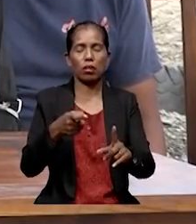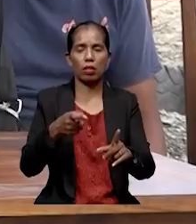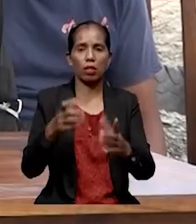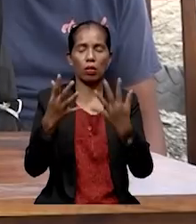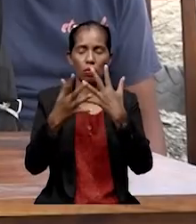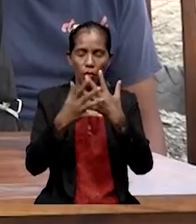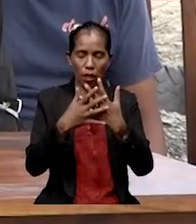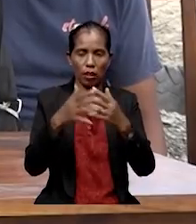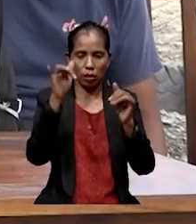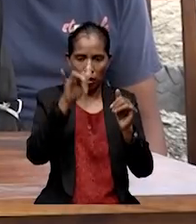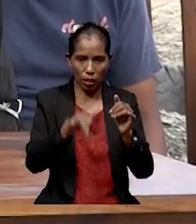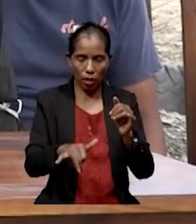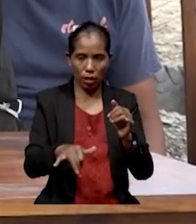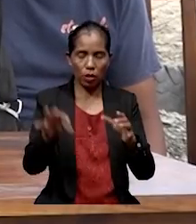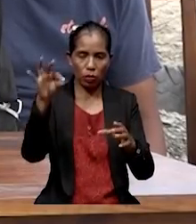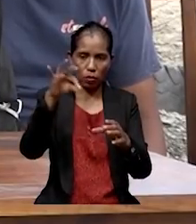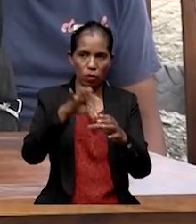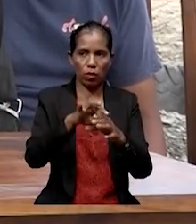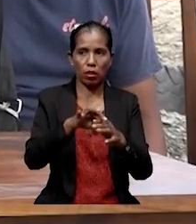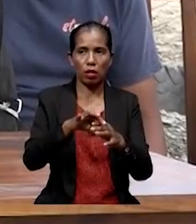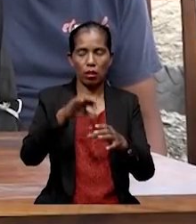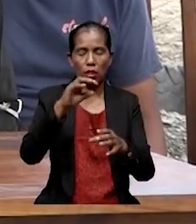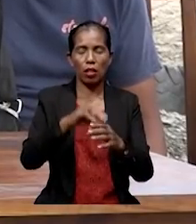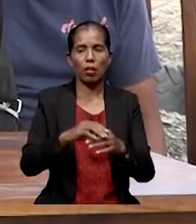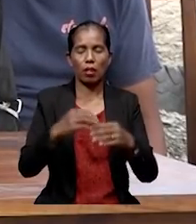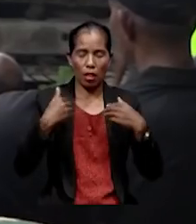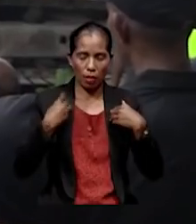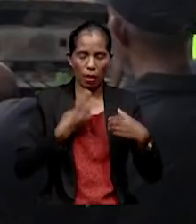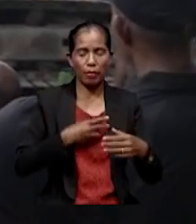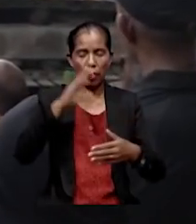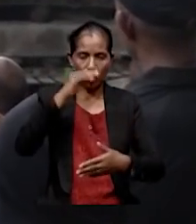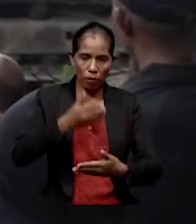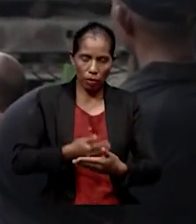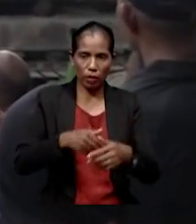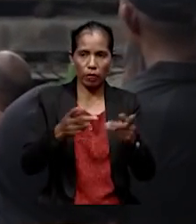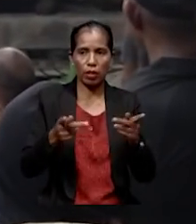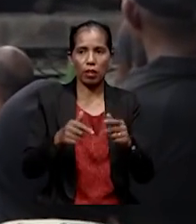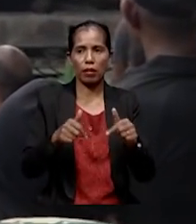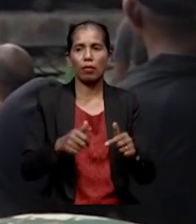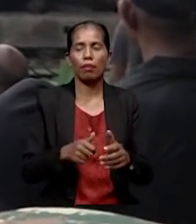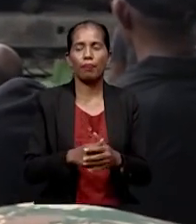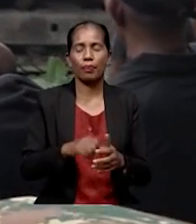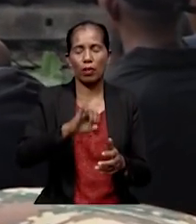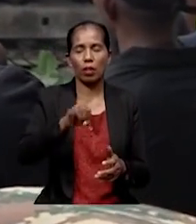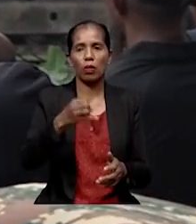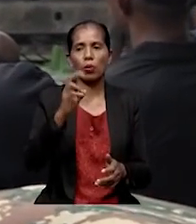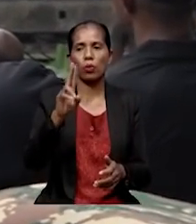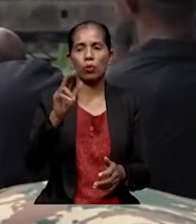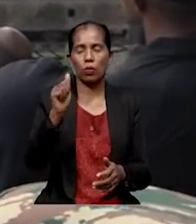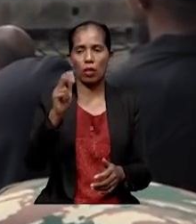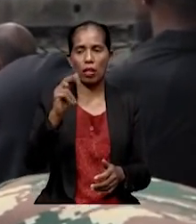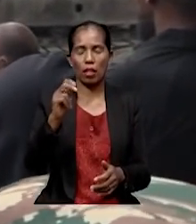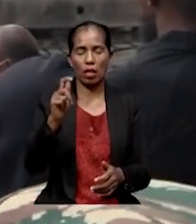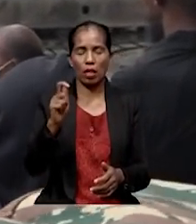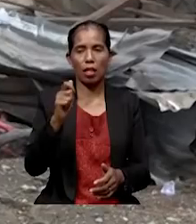to ohin loron tautan ami uan no be uan tan fatin dane. Além de ne Joana Fátima Soares no